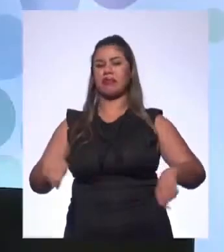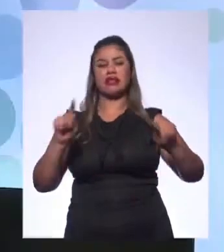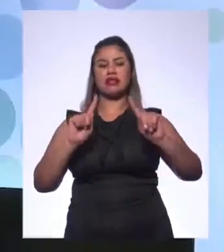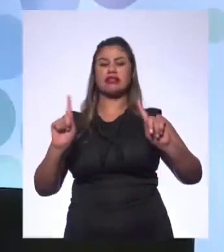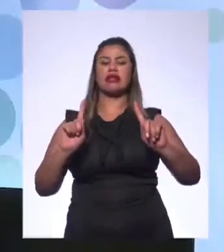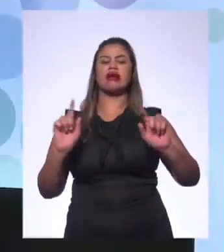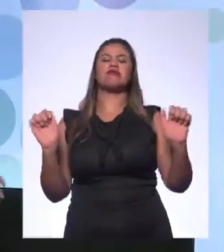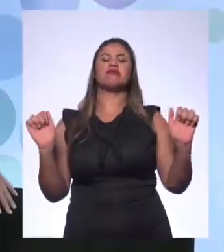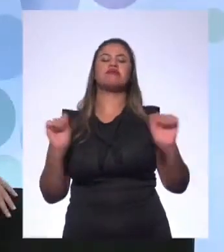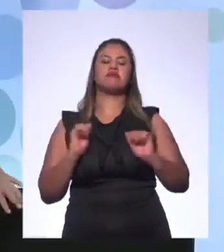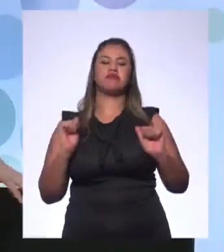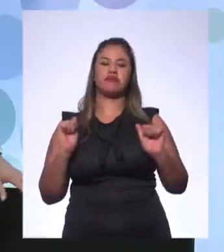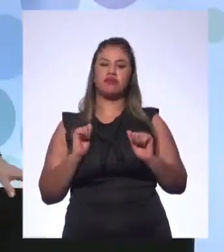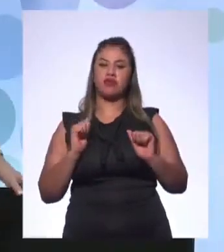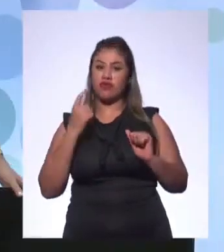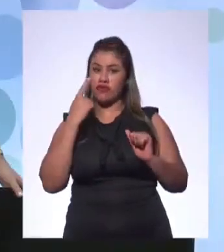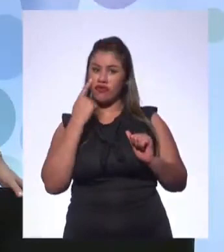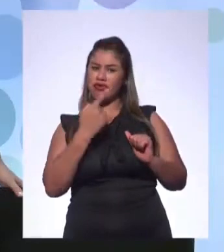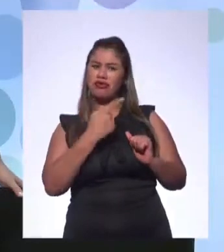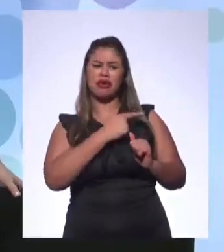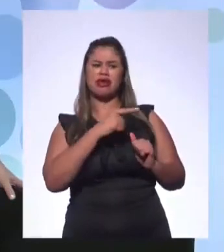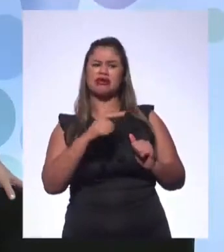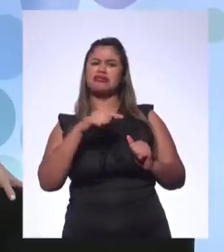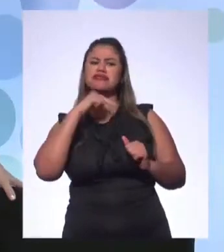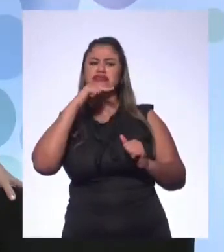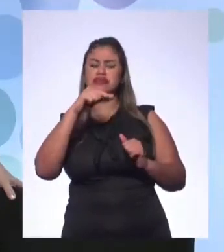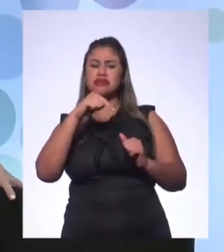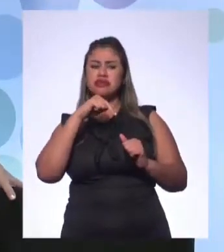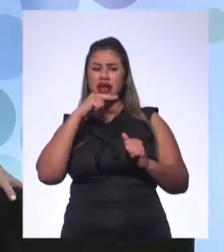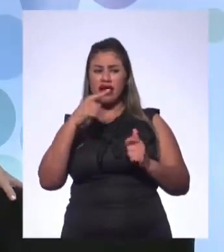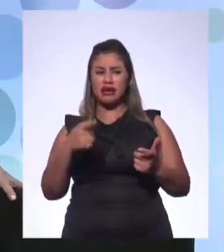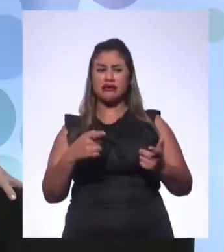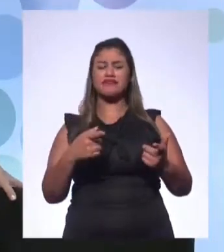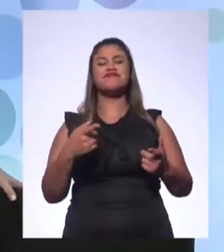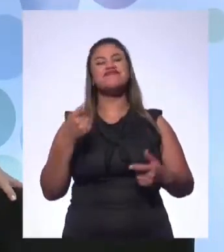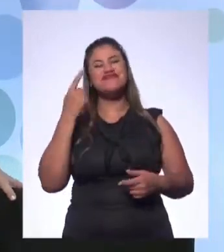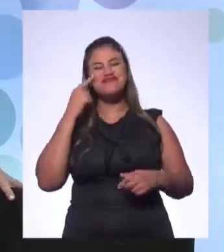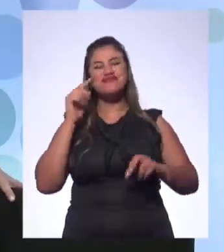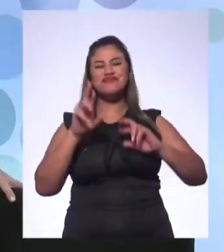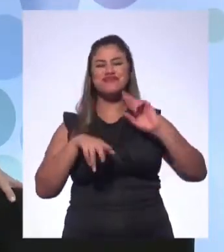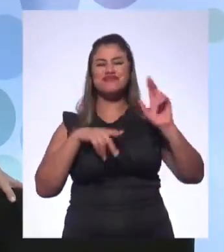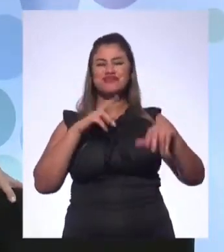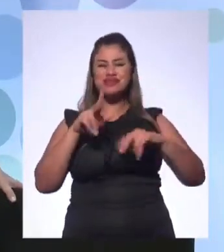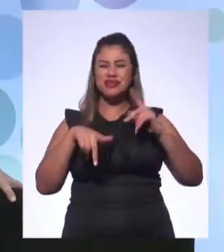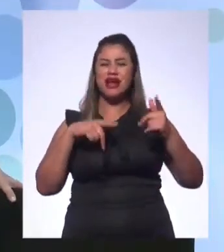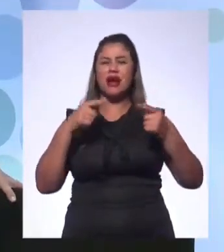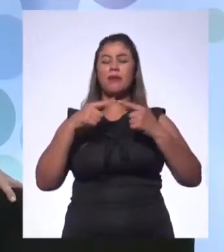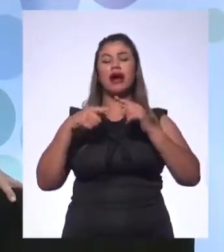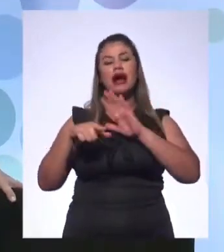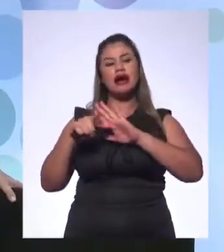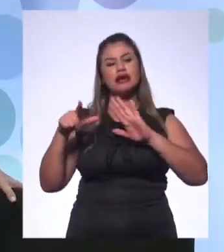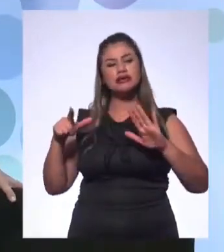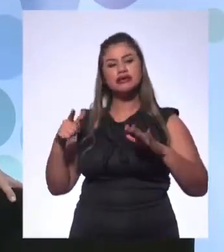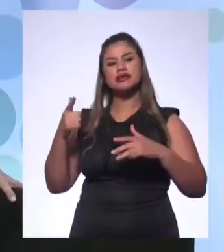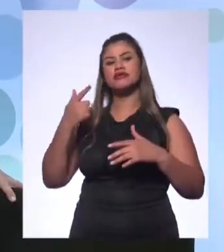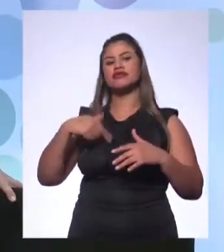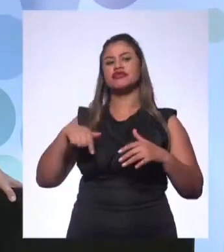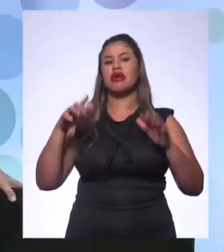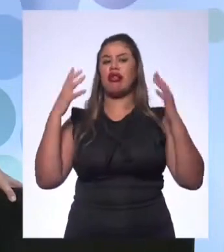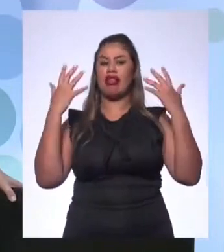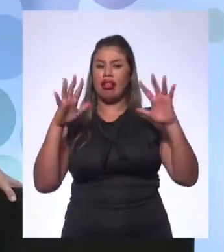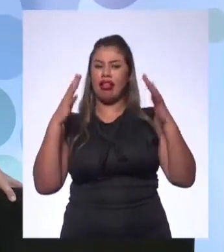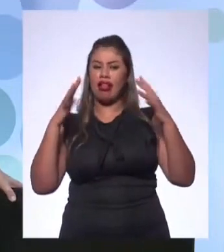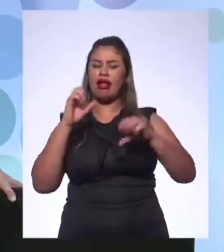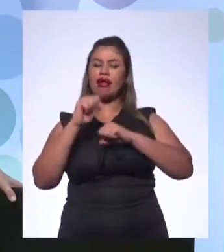não. Tá? Eles não deram conta, então, apesar, muito diferente daquele que a gente viu lá, né? Celebramos Ano Novo